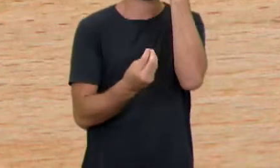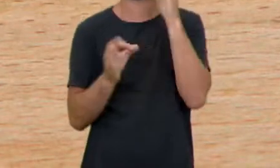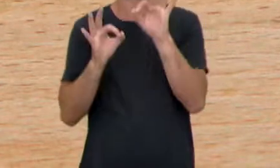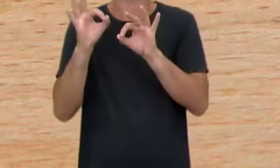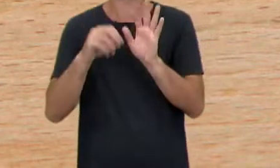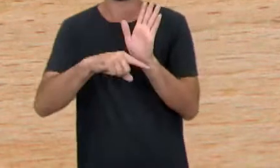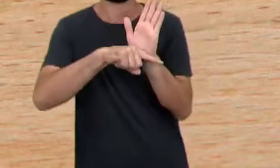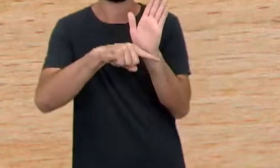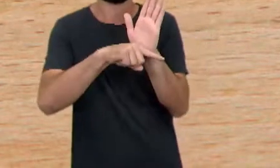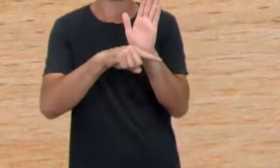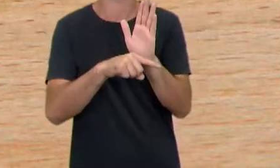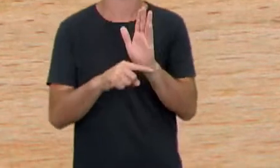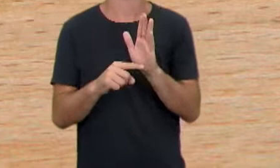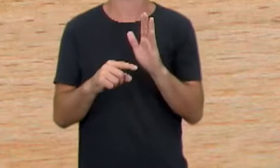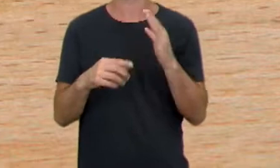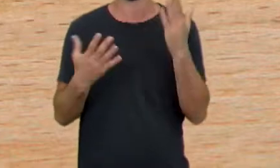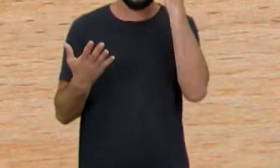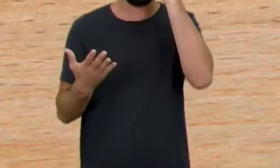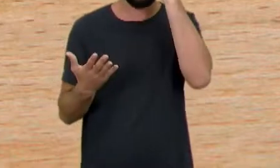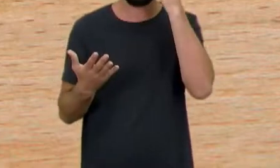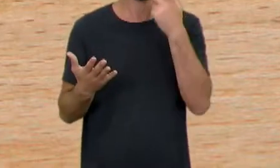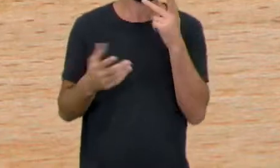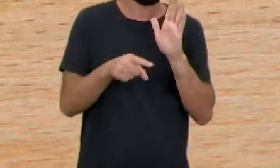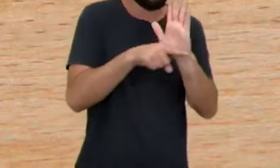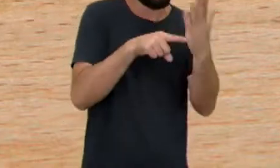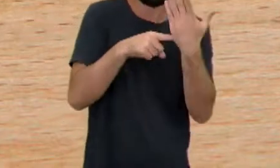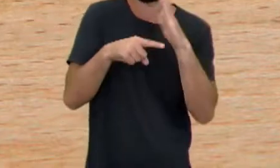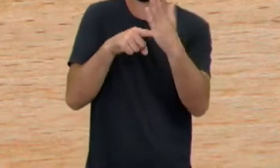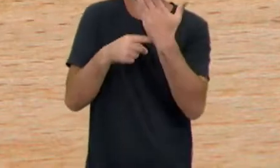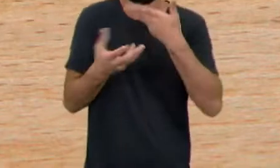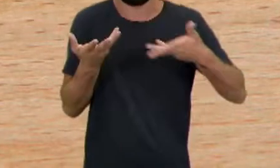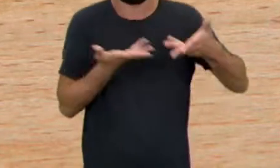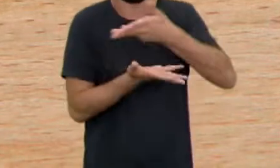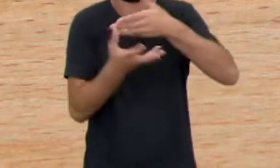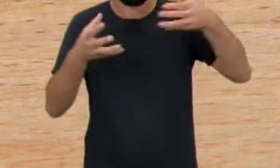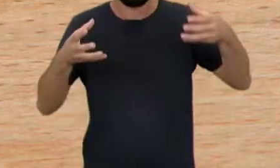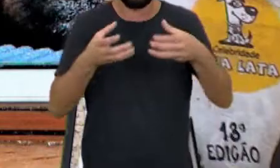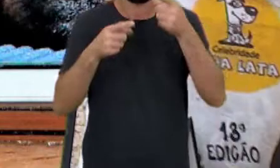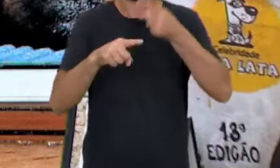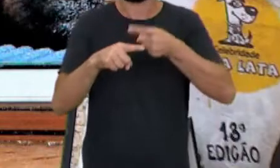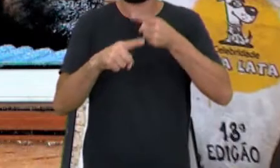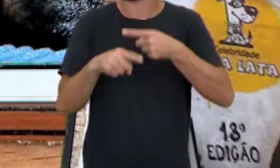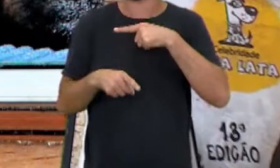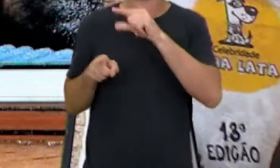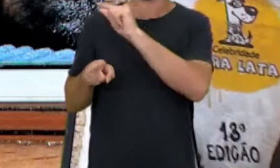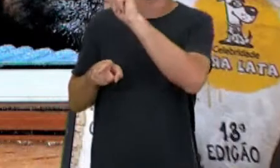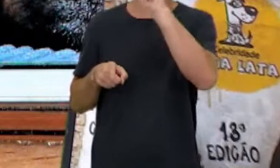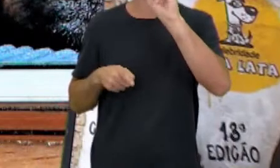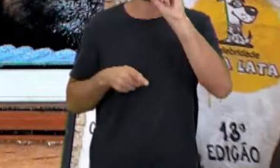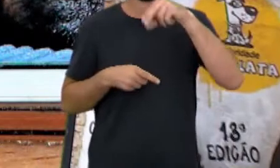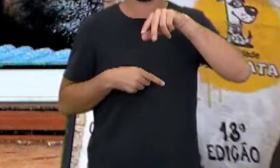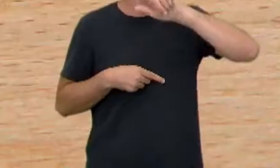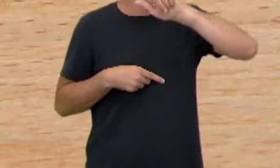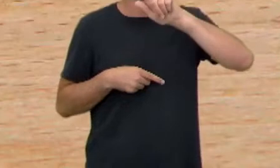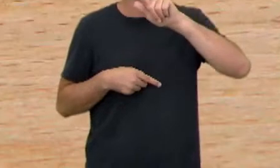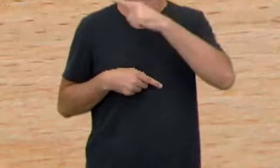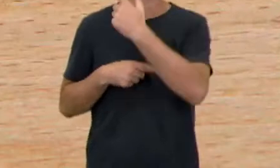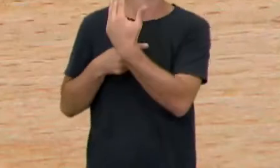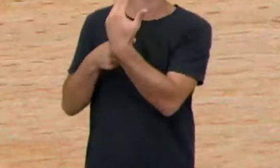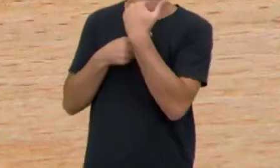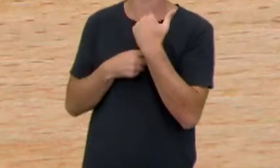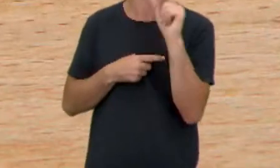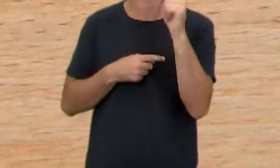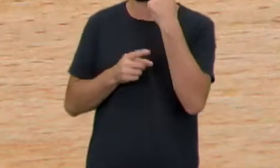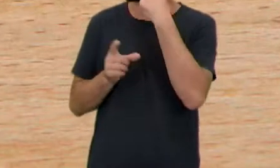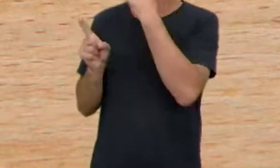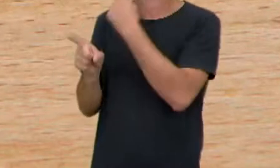eu falo desse colaborativismo até porque... Como diversas ONGs usam essas vagas de castração e me ajudam a mapear, né,